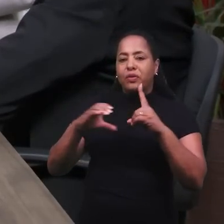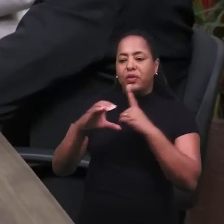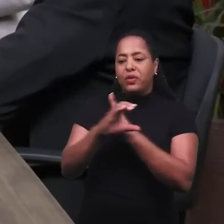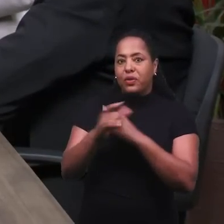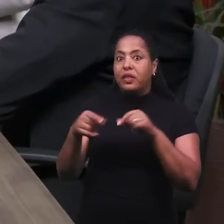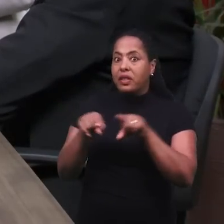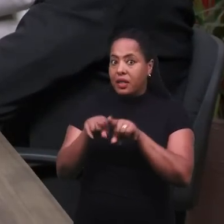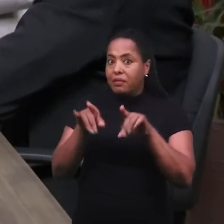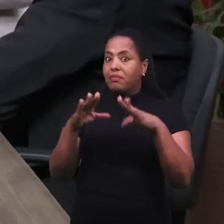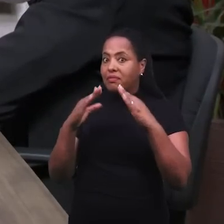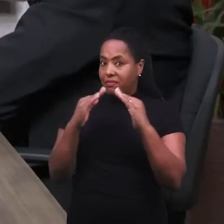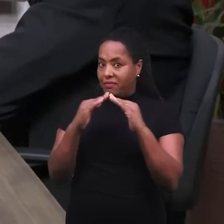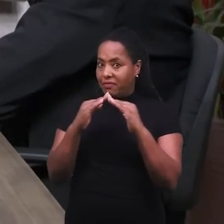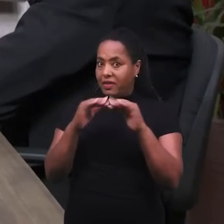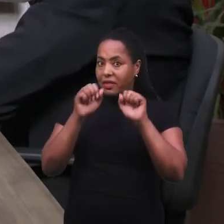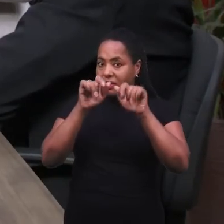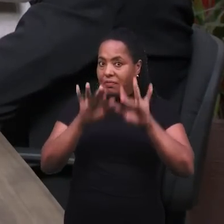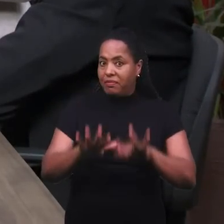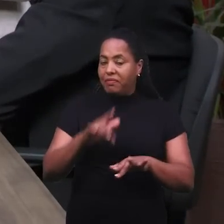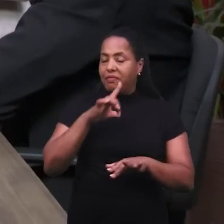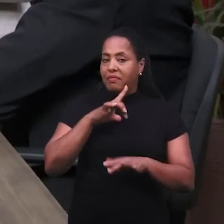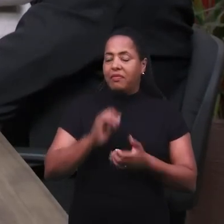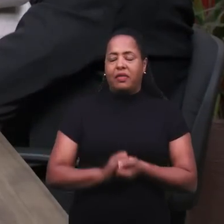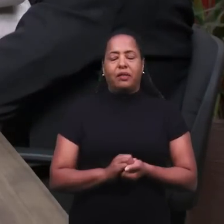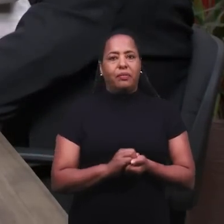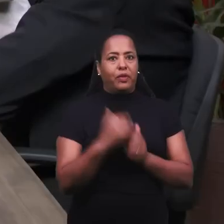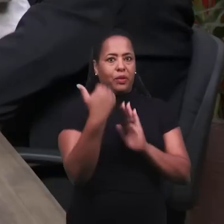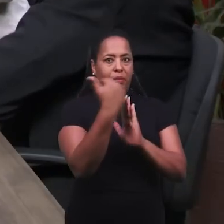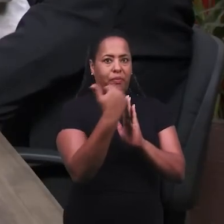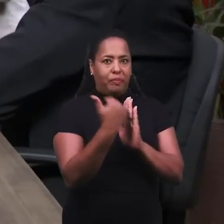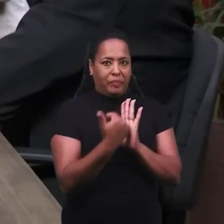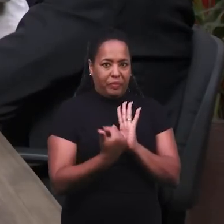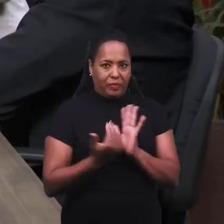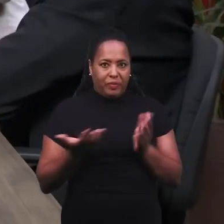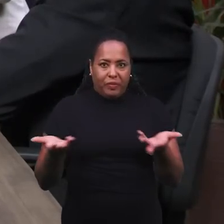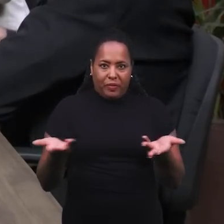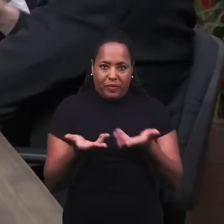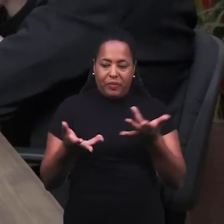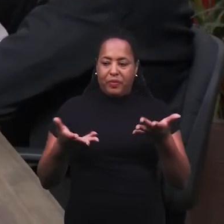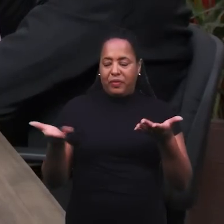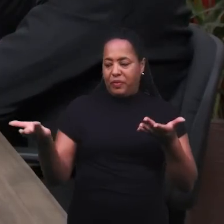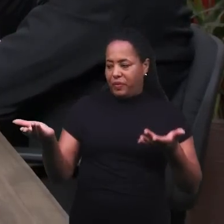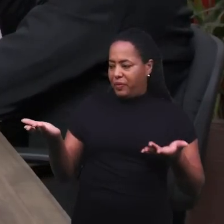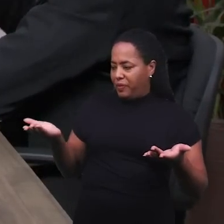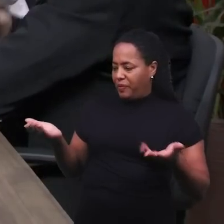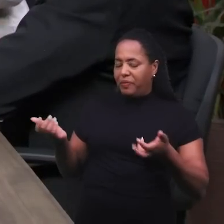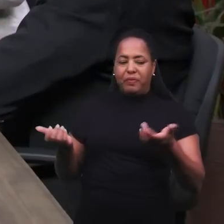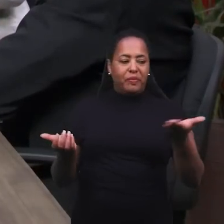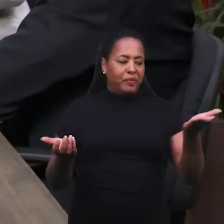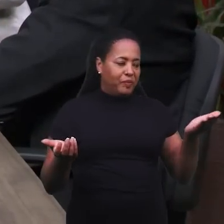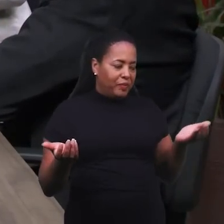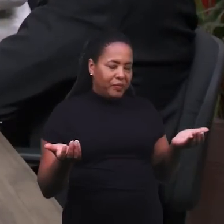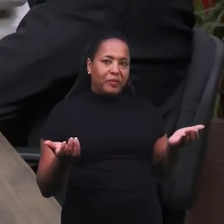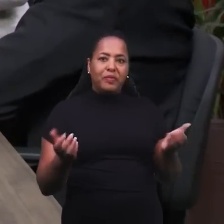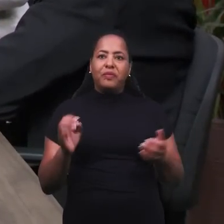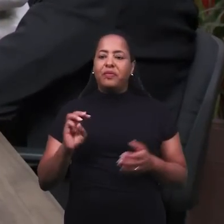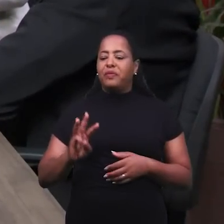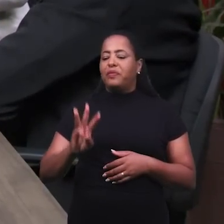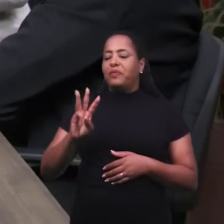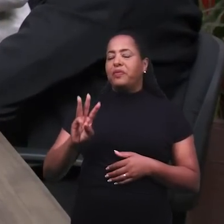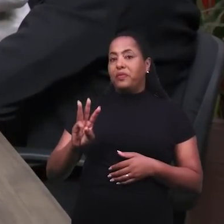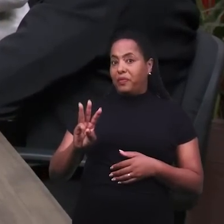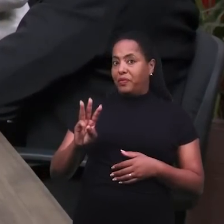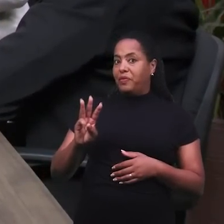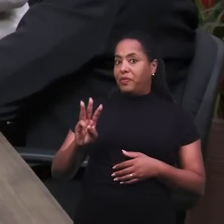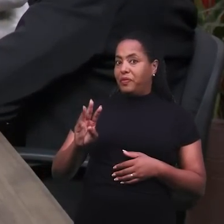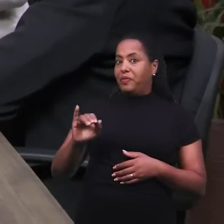nós recebemos. E para o programa de hoje, nós temos aqui alguns convidados, irmãos nossos, o nosso irmão Willer. Paz do Senhor, Willer. Paz